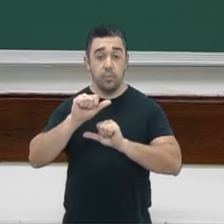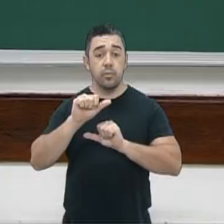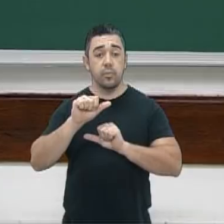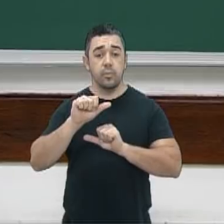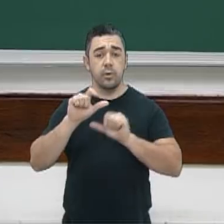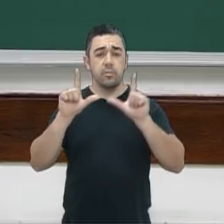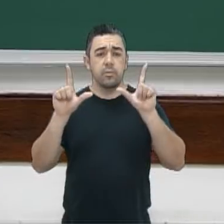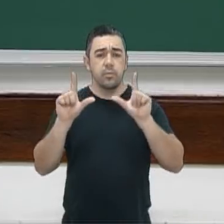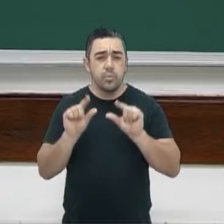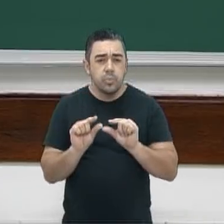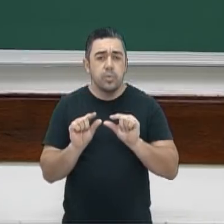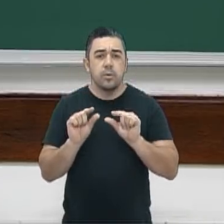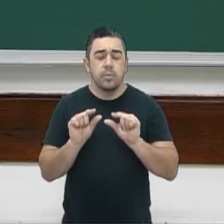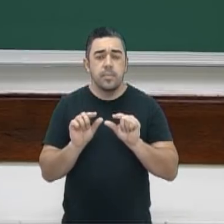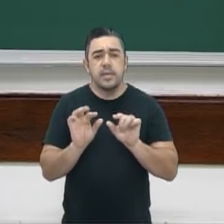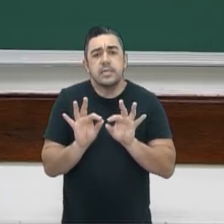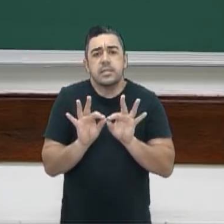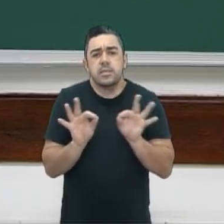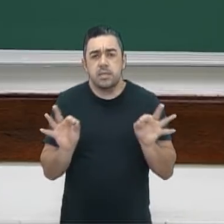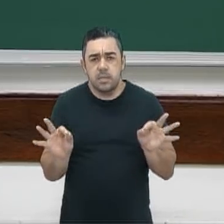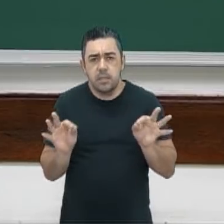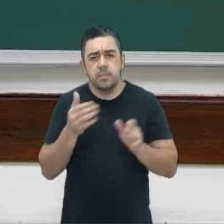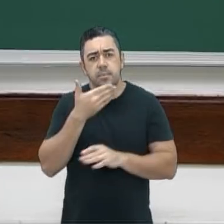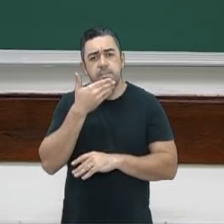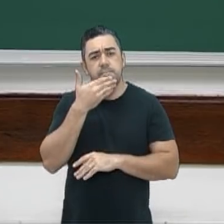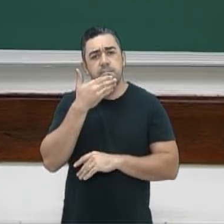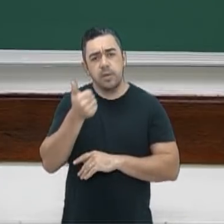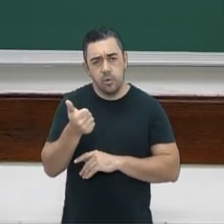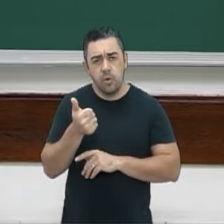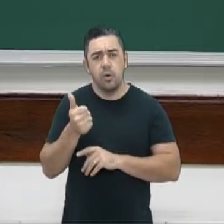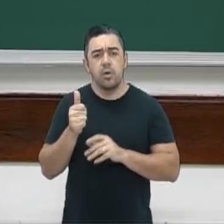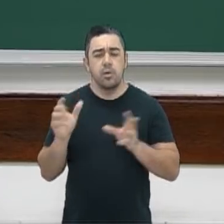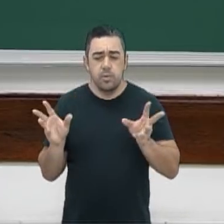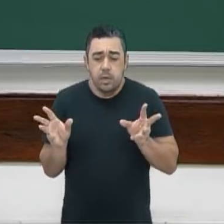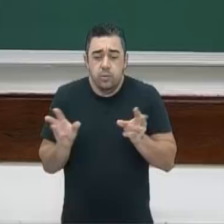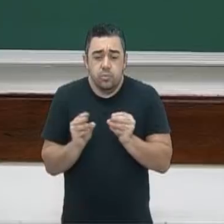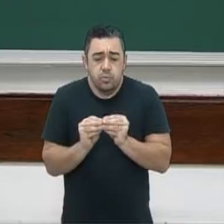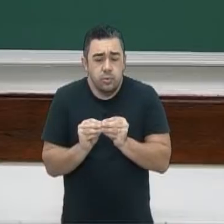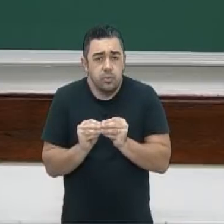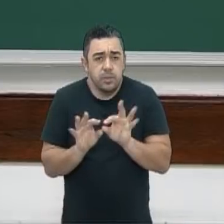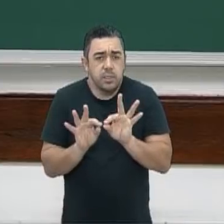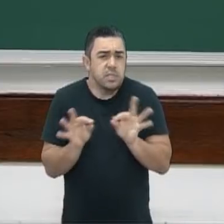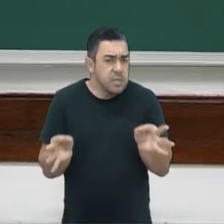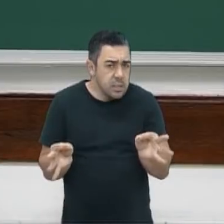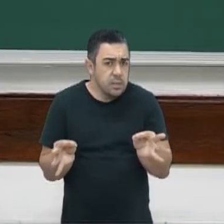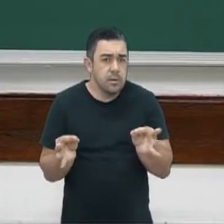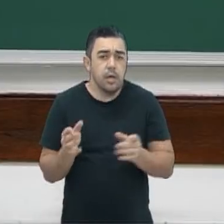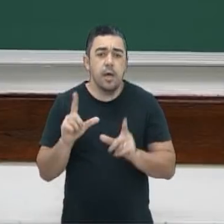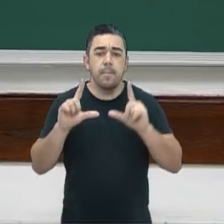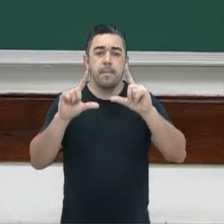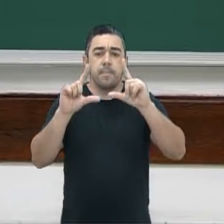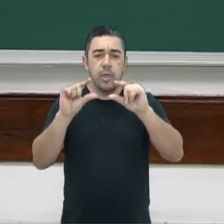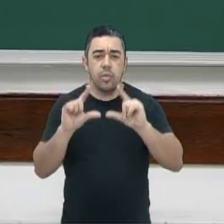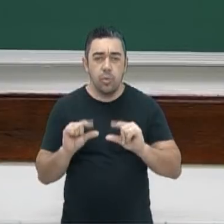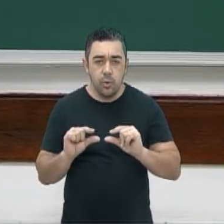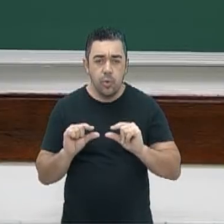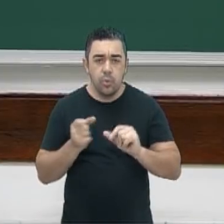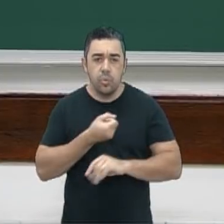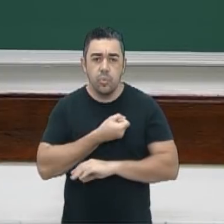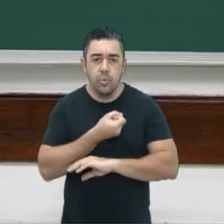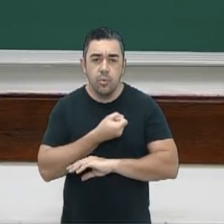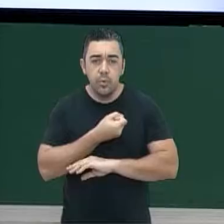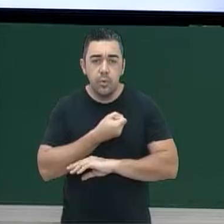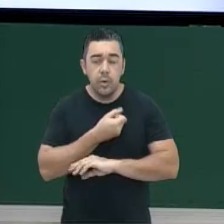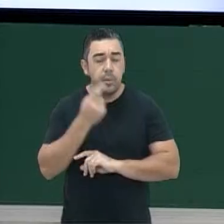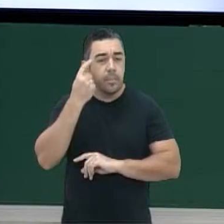fração mais simples, ou seja, uma fração simplificada, ou seja, uma fração com menores valores,